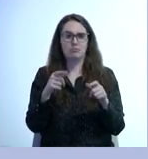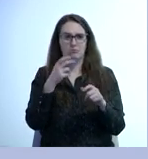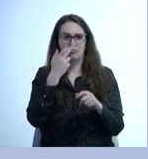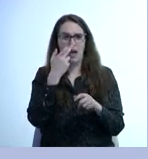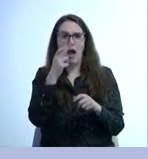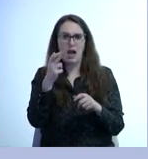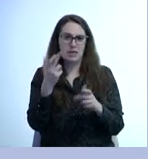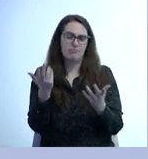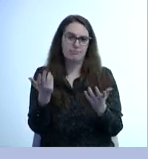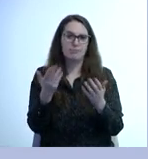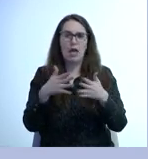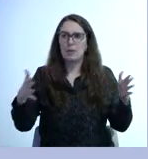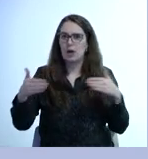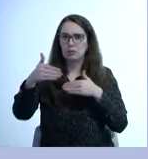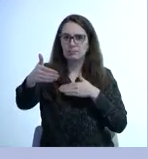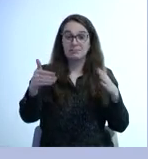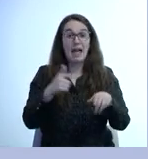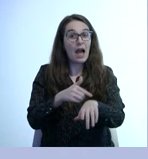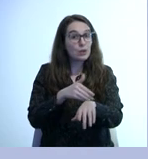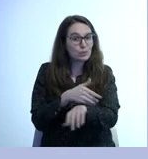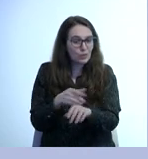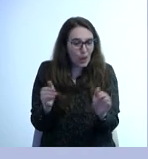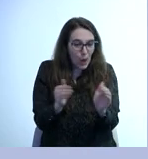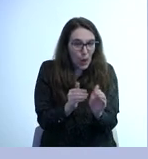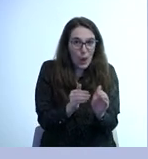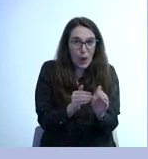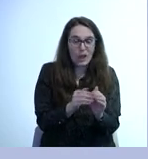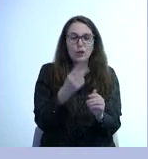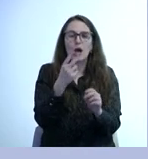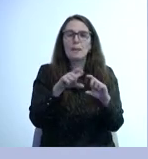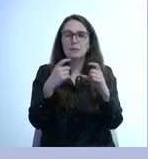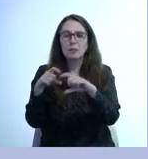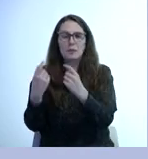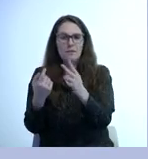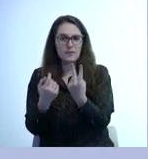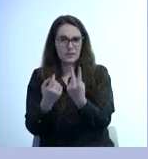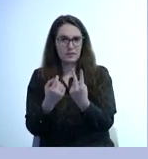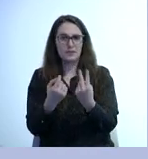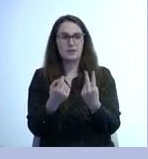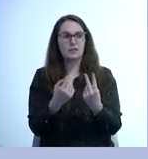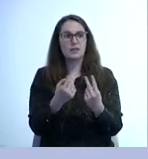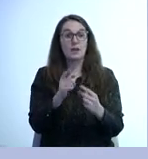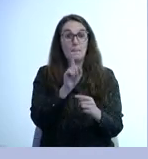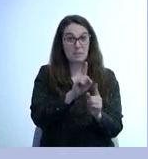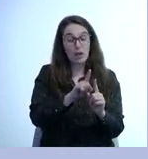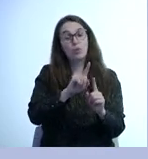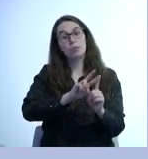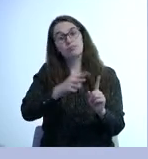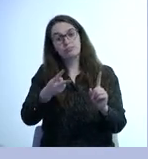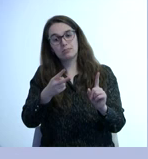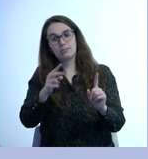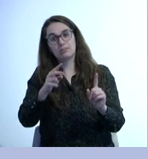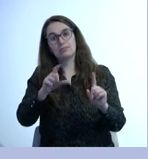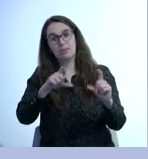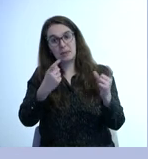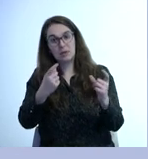muito generoso, mas que na altura ocupava dois apartamentos. No início da carreira ocupava primeiro um, depois outro, depois